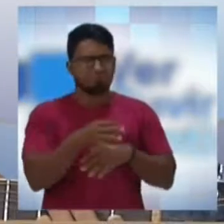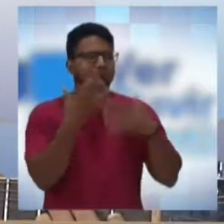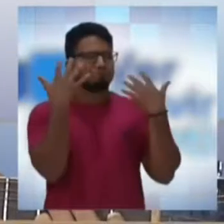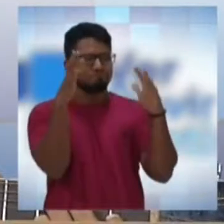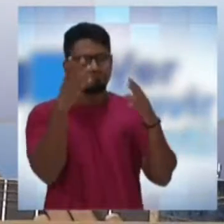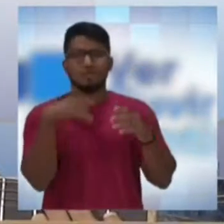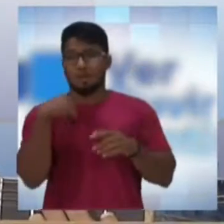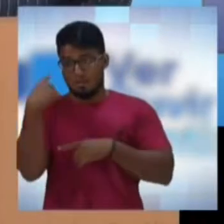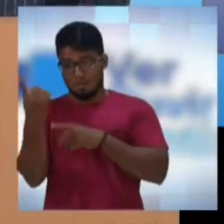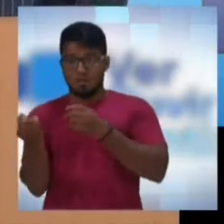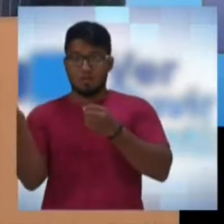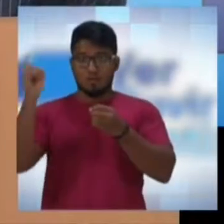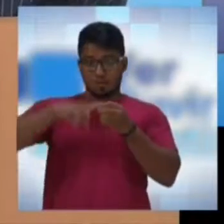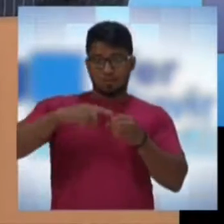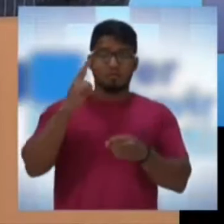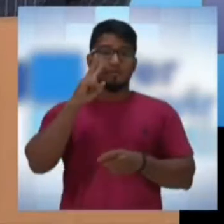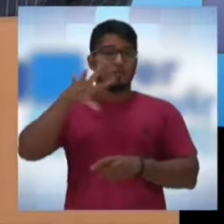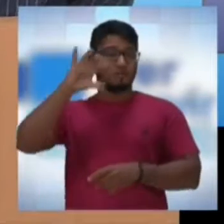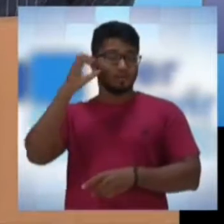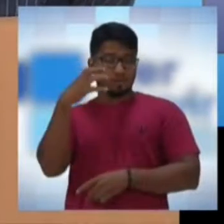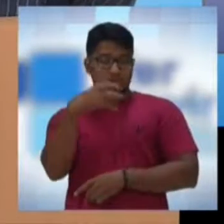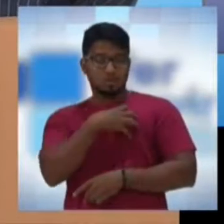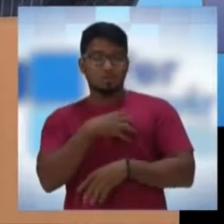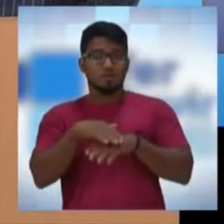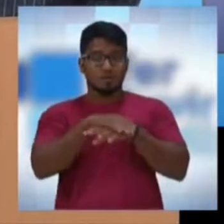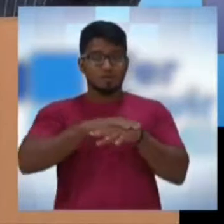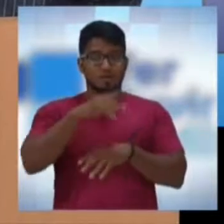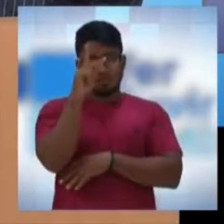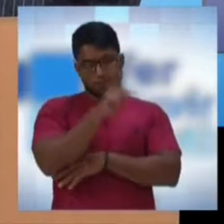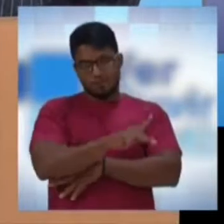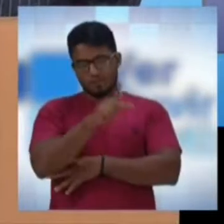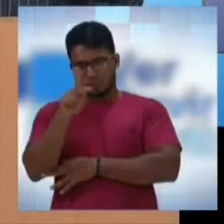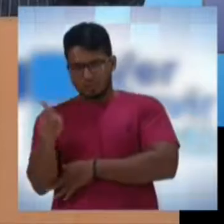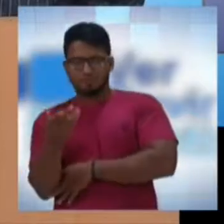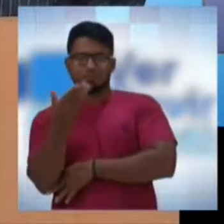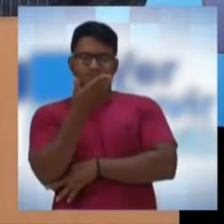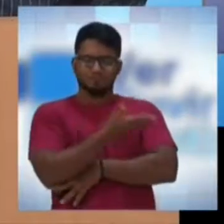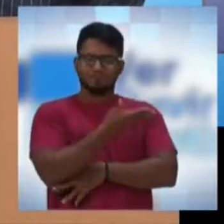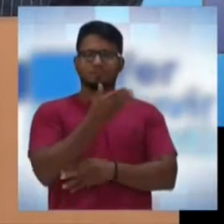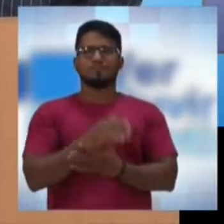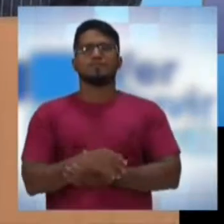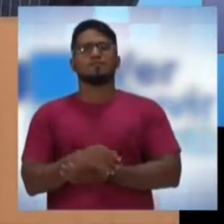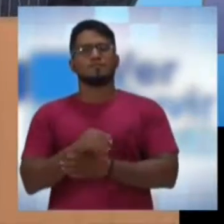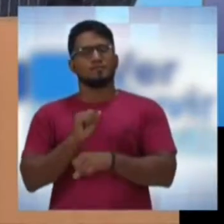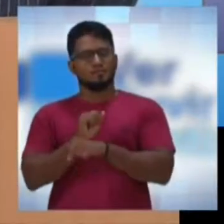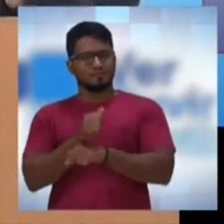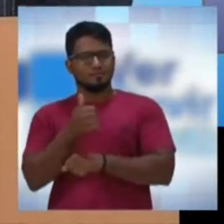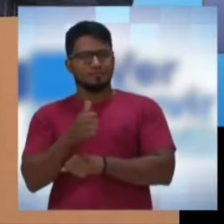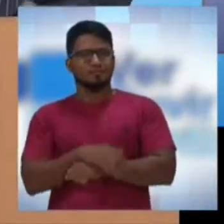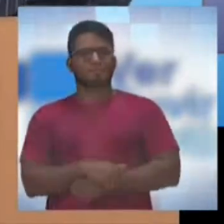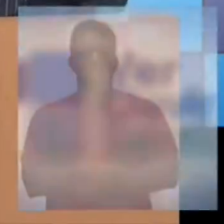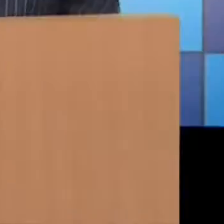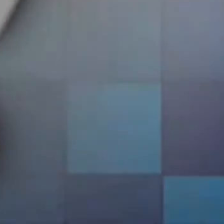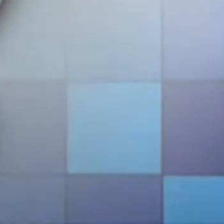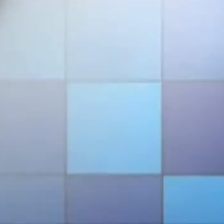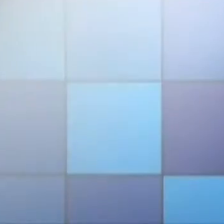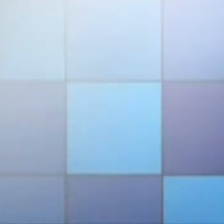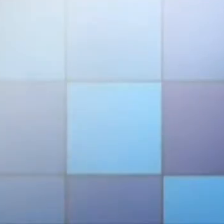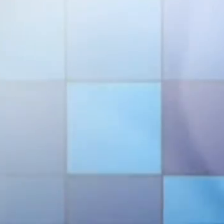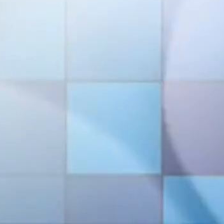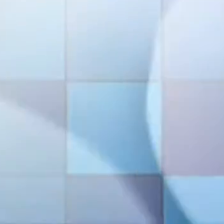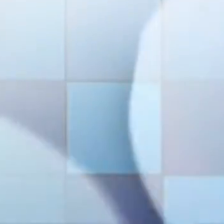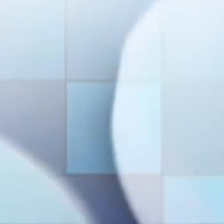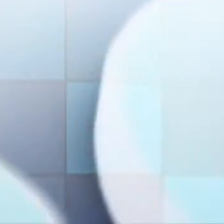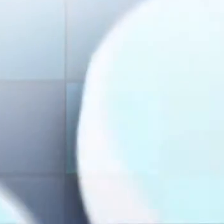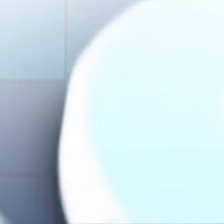Francisca, daqui a pouquinho estamos de volta no Ver, Ouvir e Sentir, conversando com a professora Francisca Josefa. Até já!